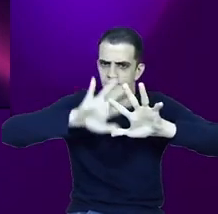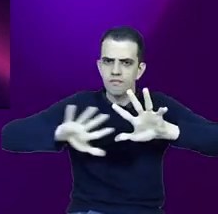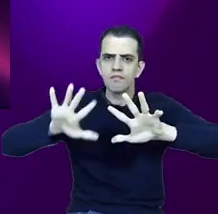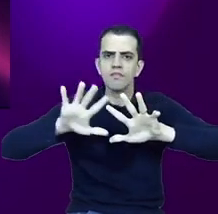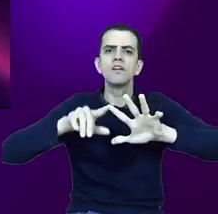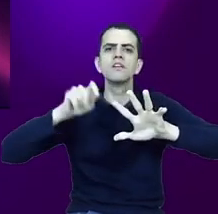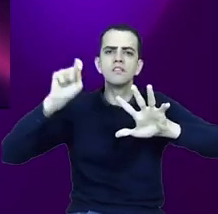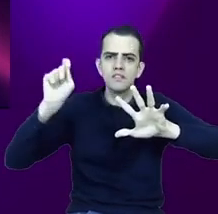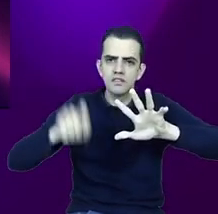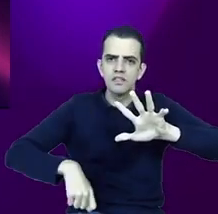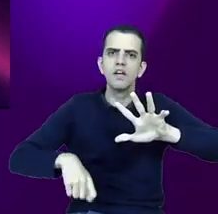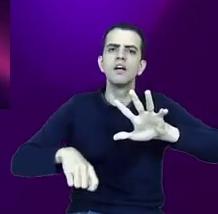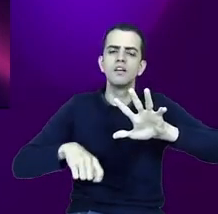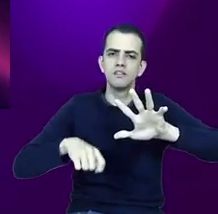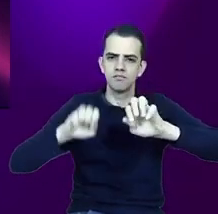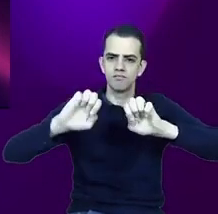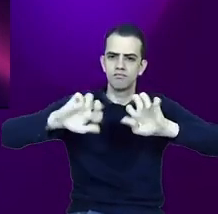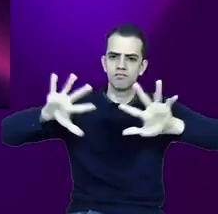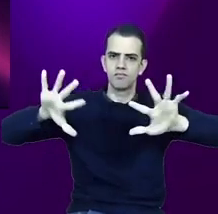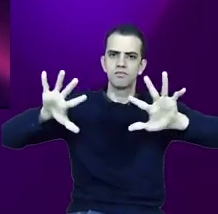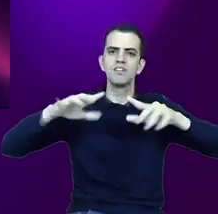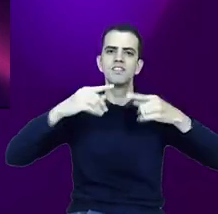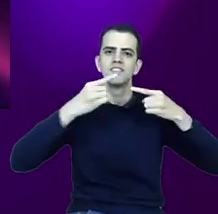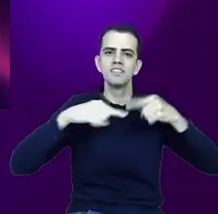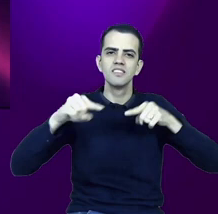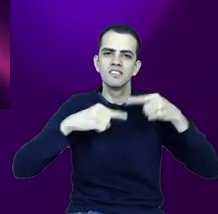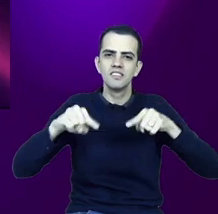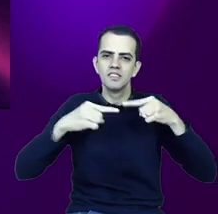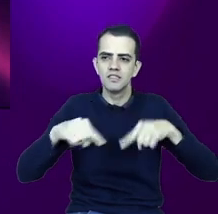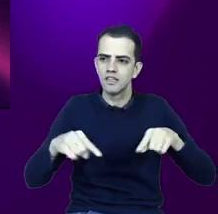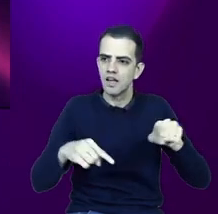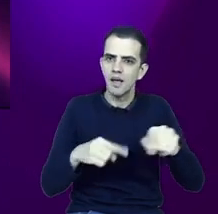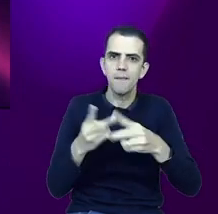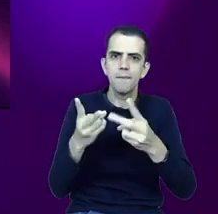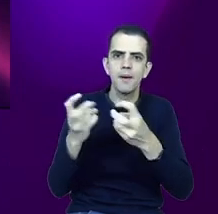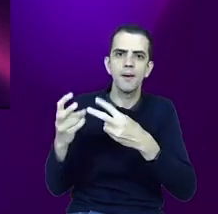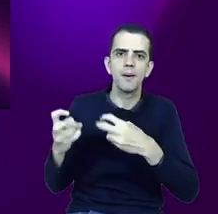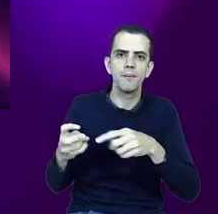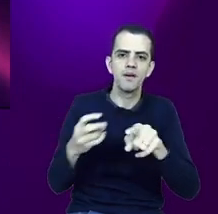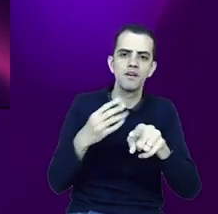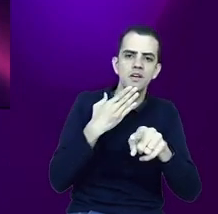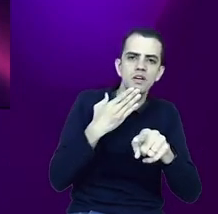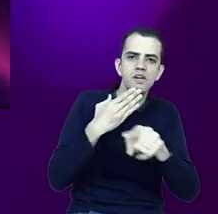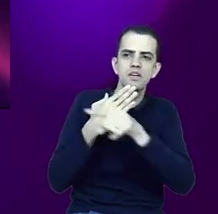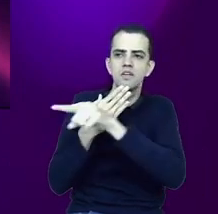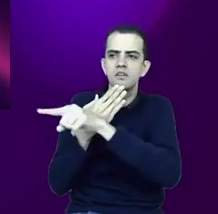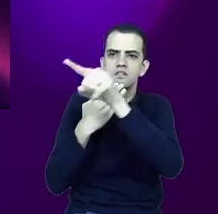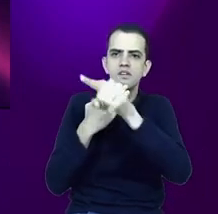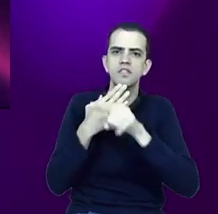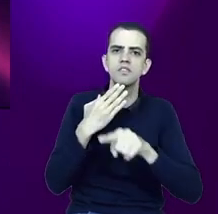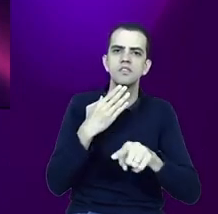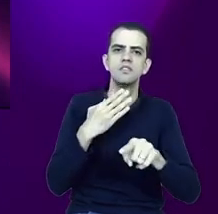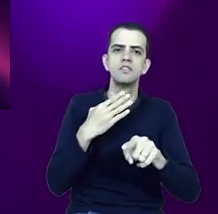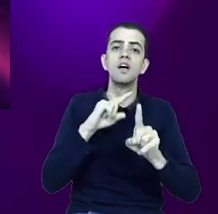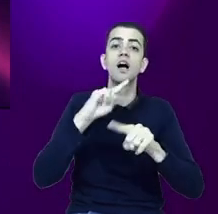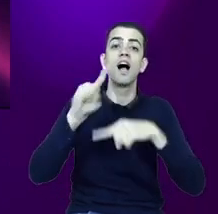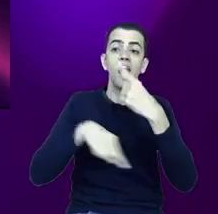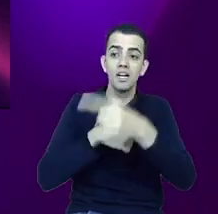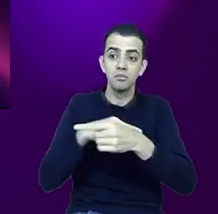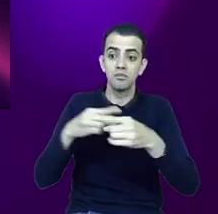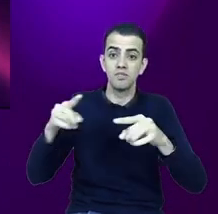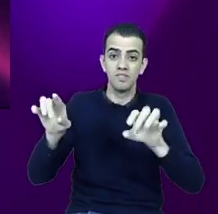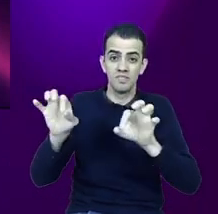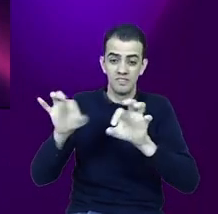estatisticamente significativo, em aumentar a extensão de ressecção e diminuir a presença de déficits permanentes,